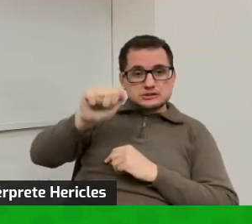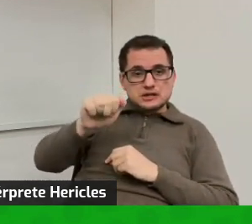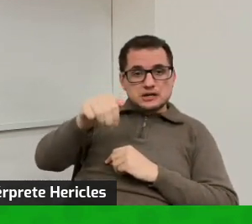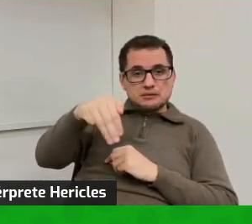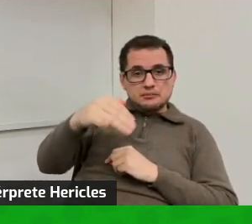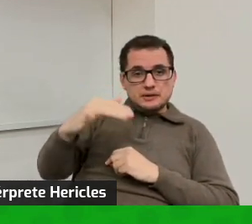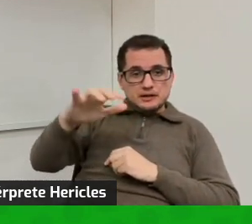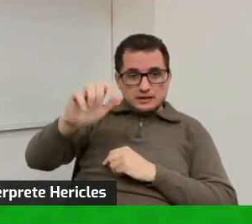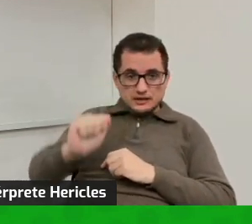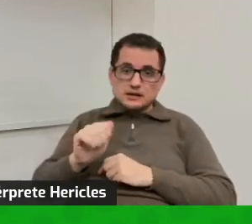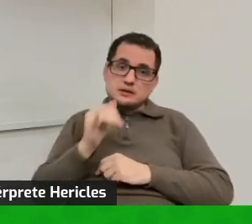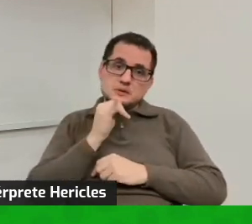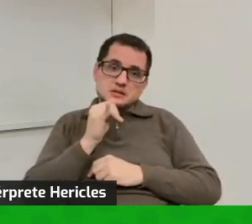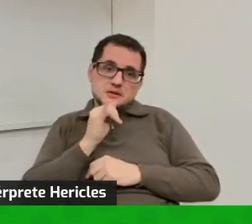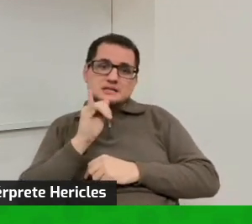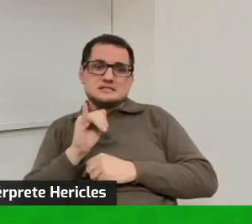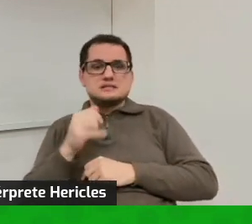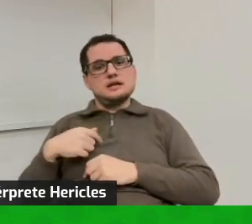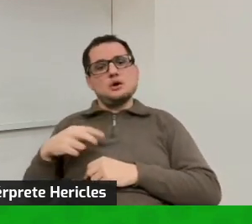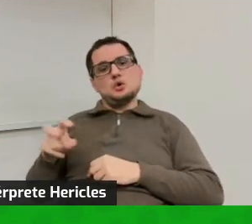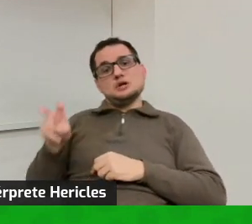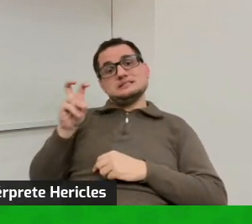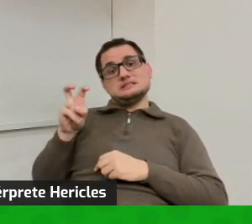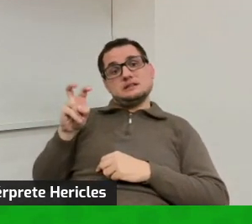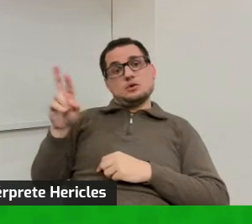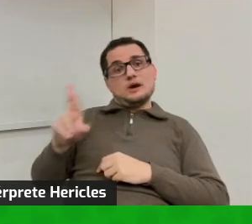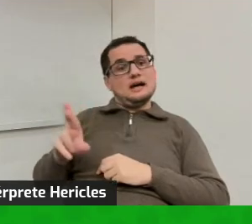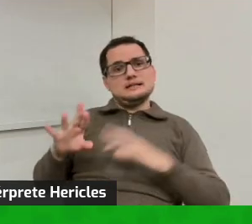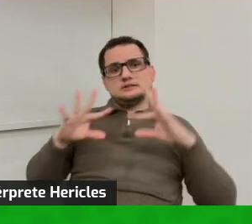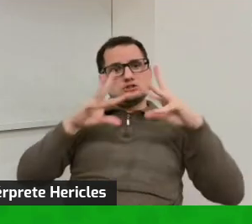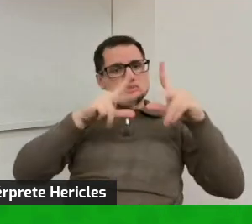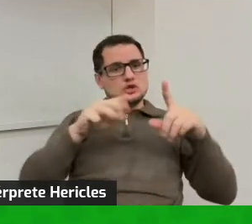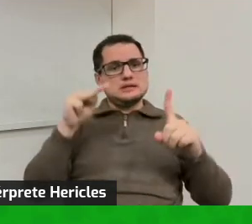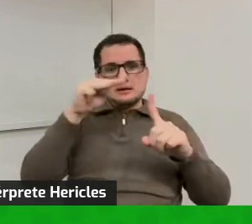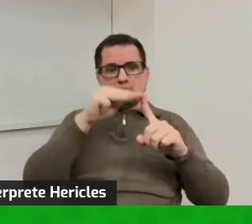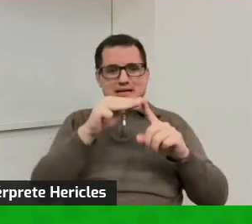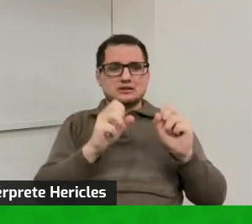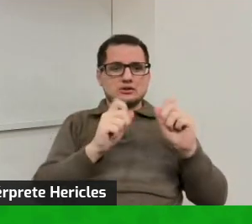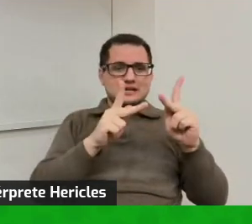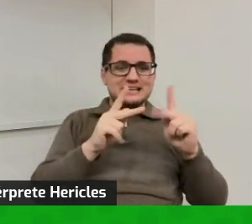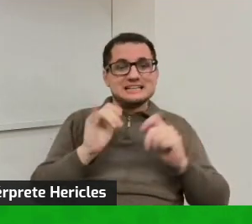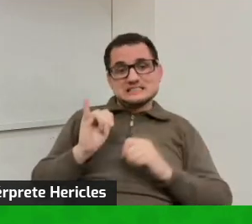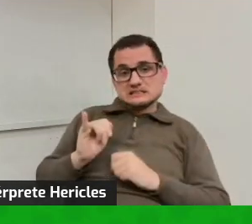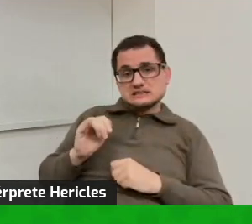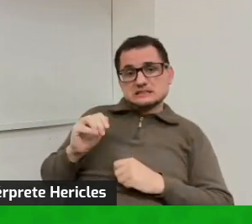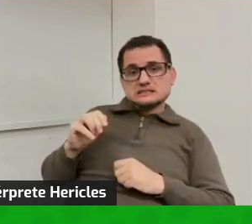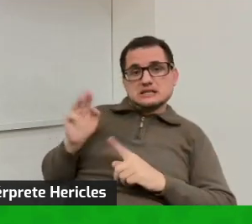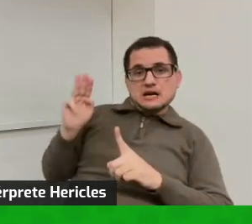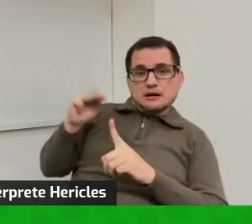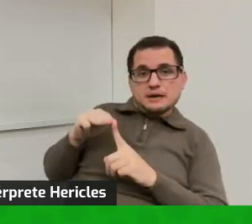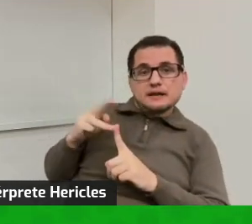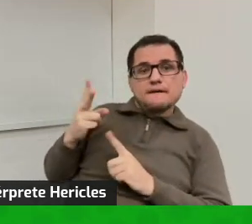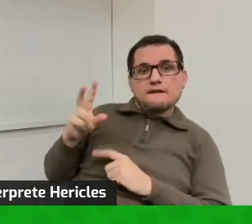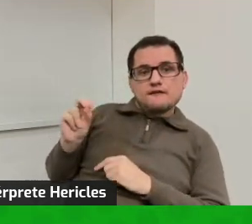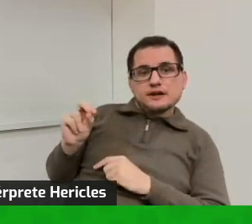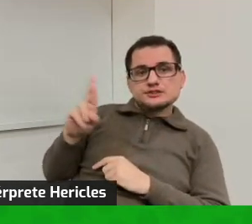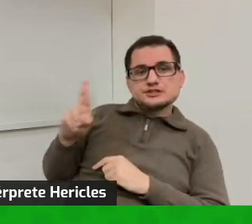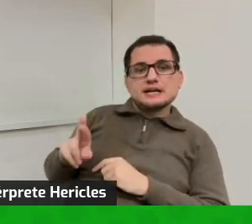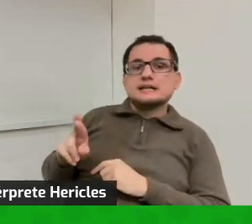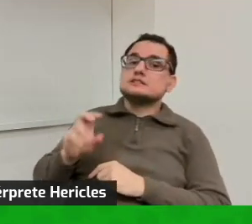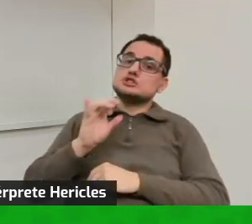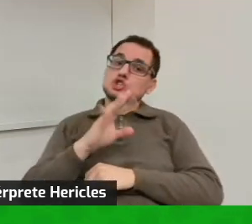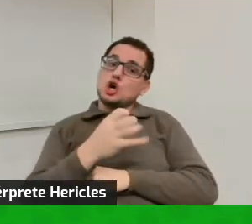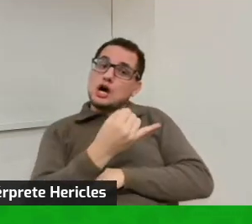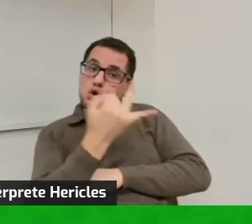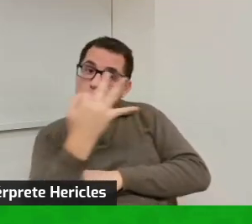foram batidas, e se minha meta subir para R$ 25, ele já mostra quais estão abaixo também. Então, direto ali para a gente. E por